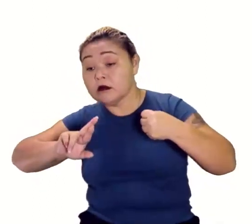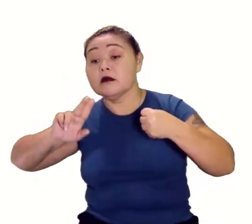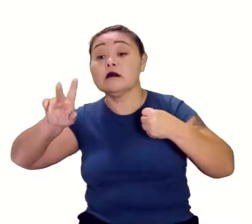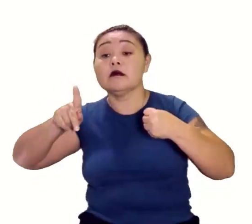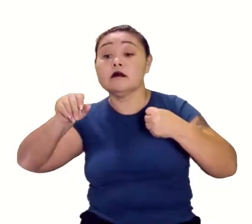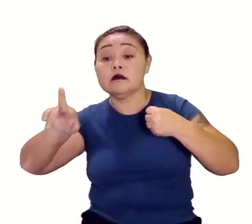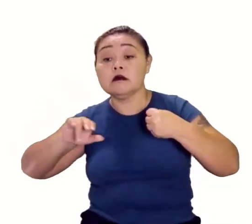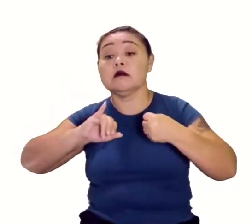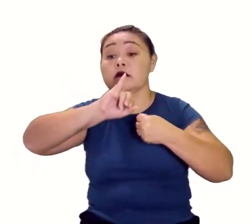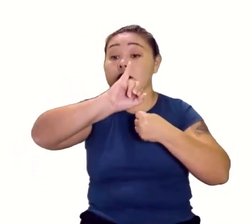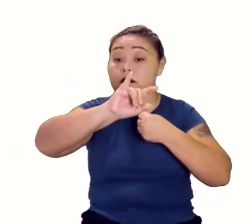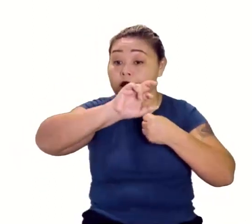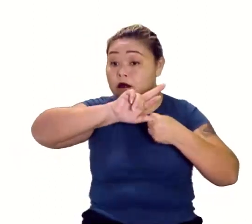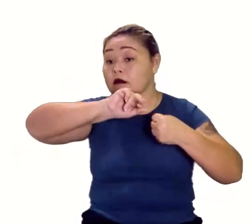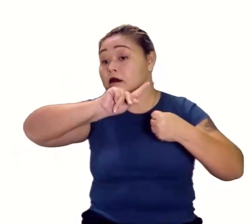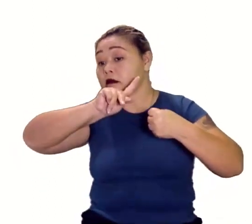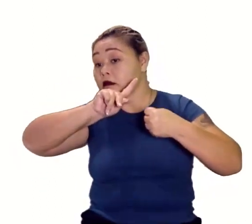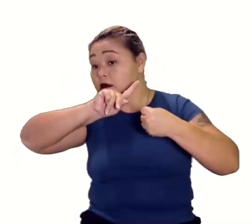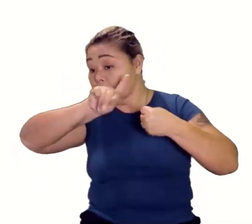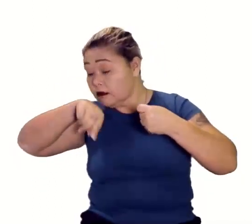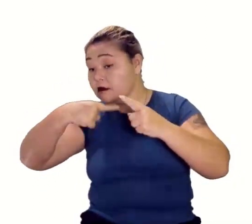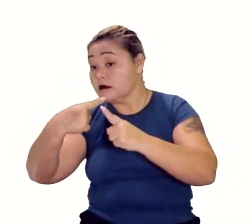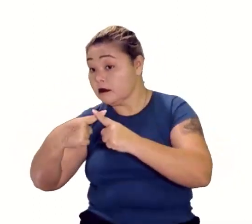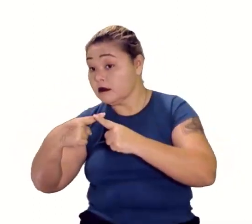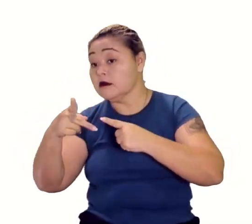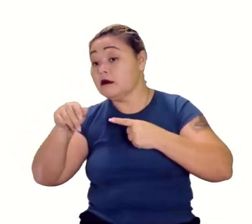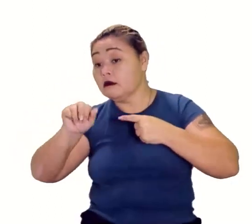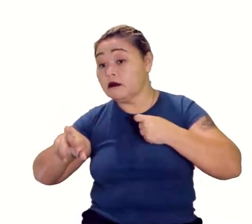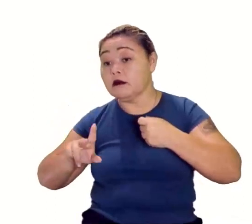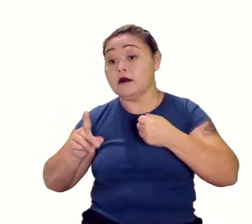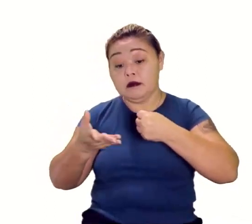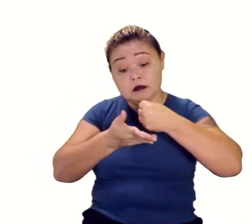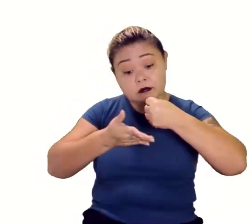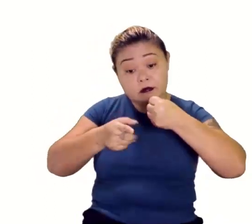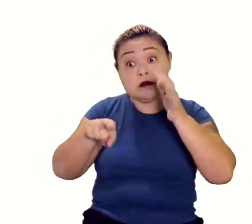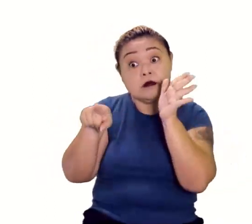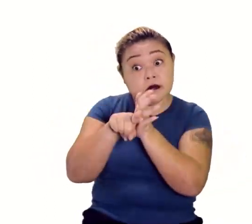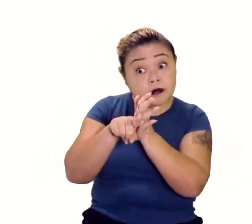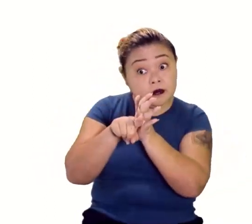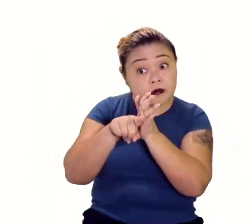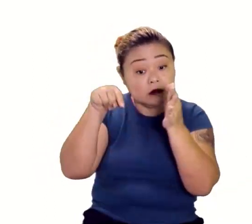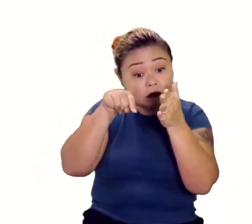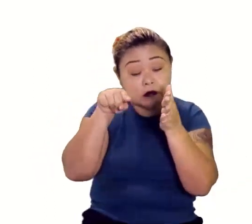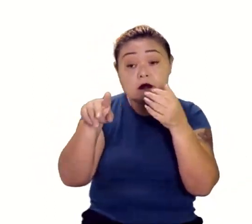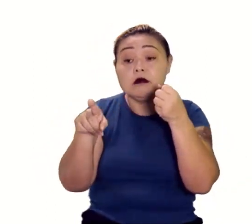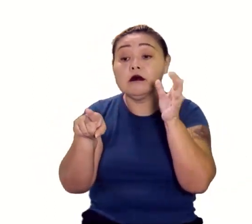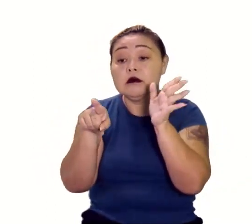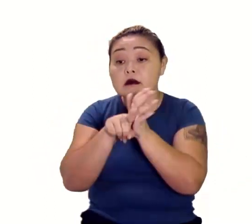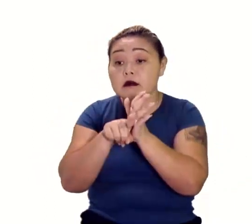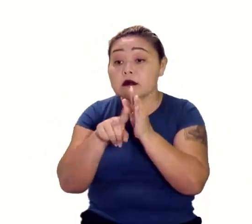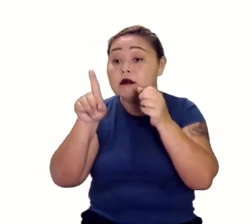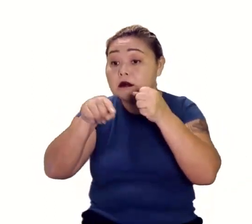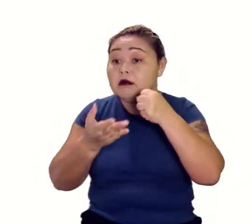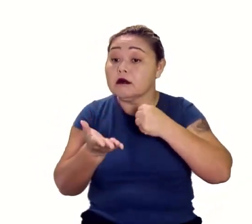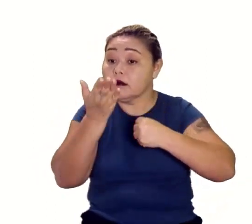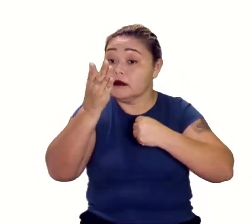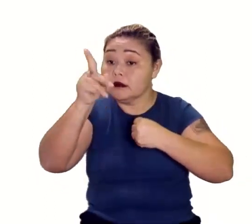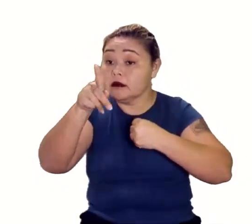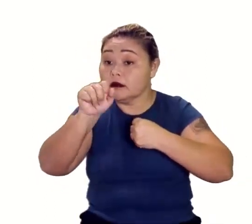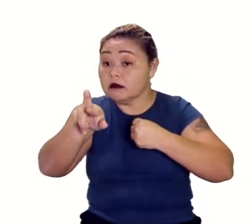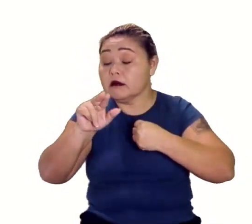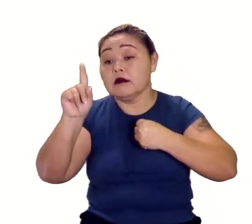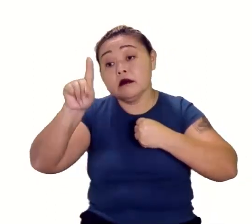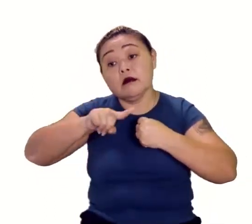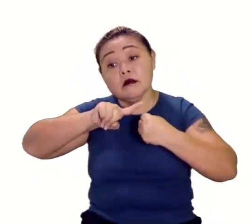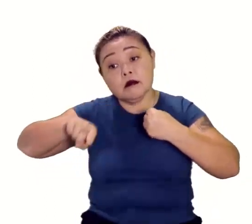O expoente ímpar também vai ser positivo. Quando a base é negativa, se o expoente é par, o resultado